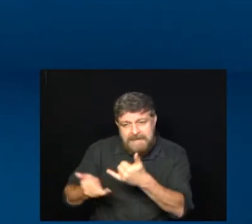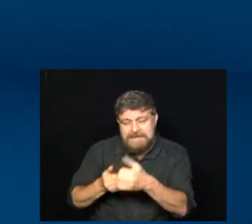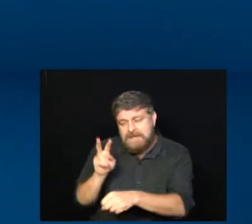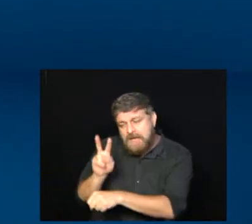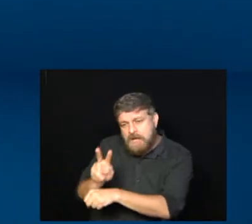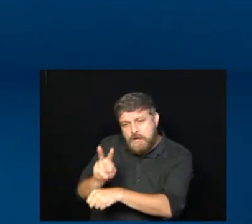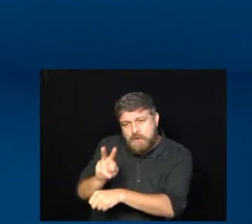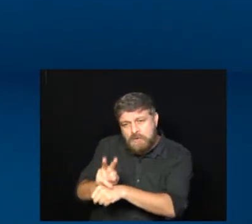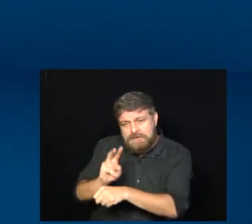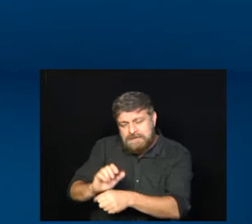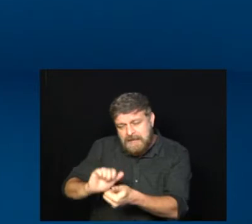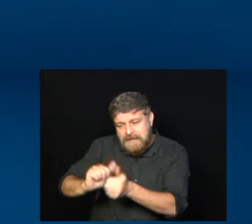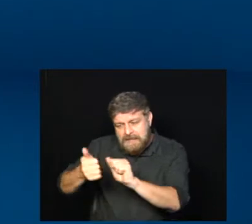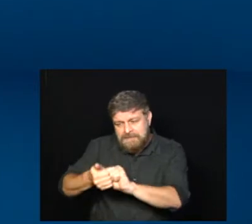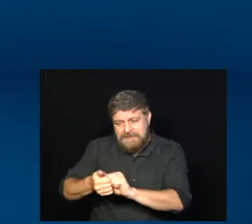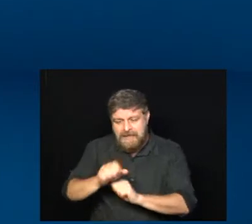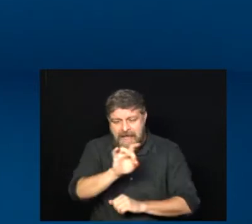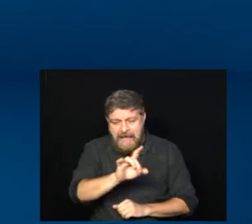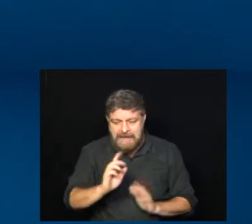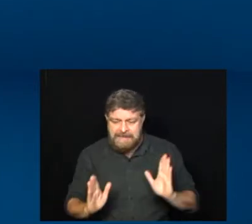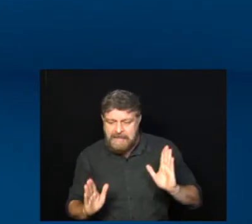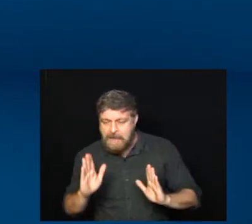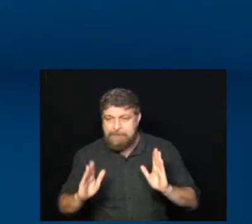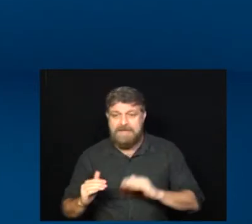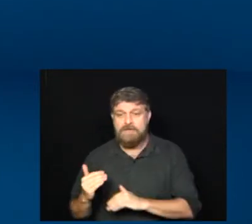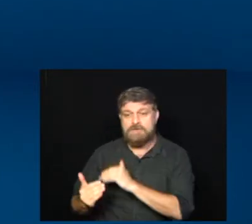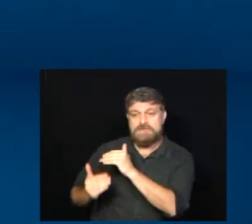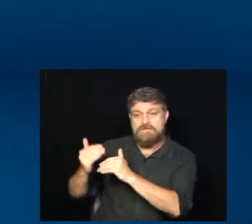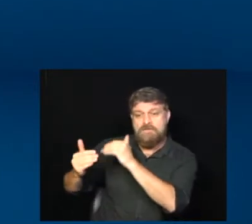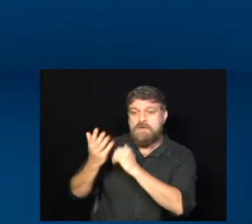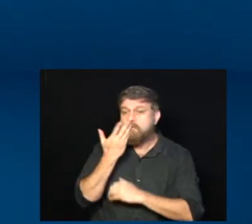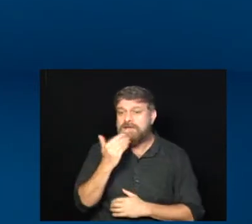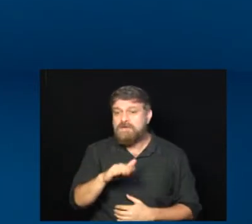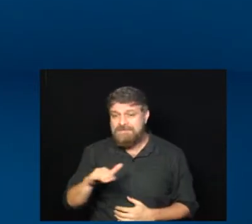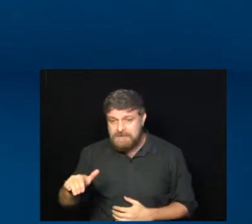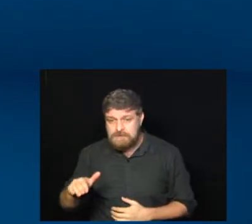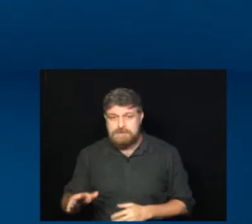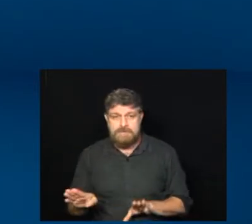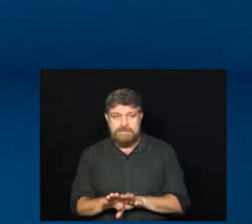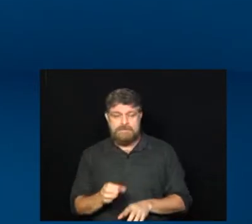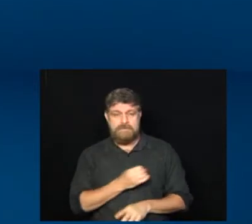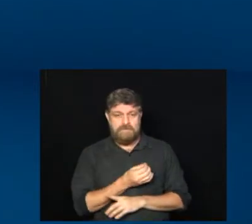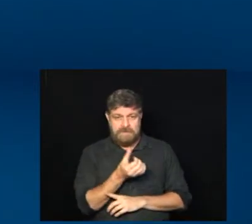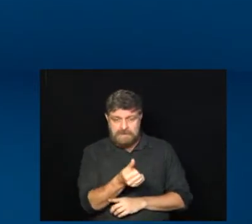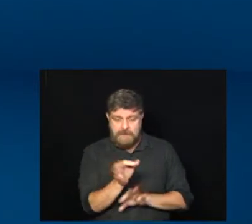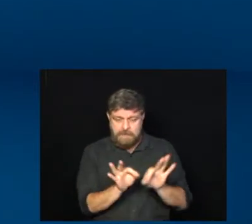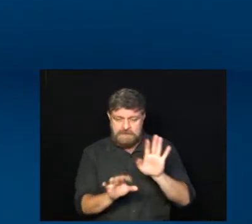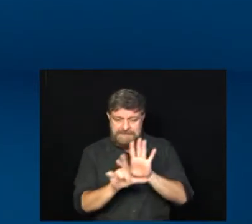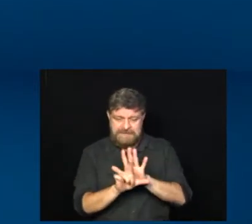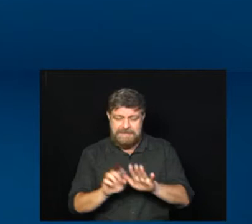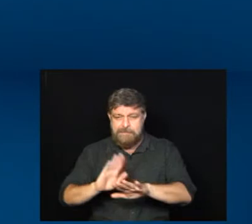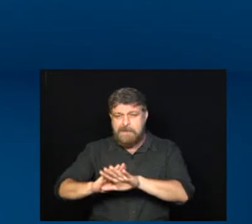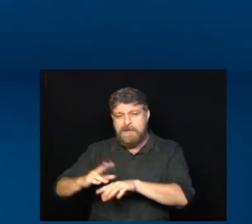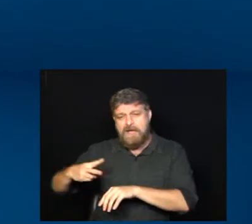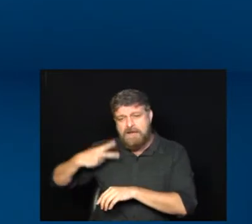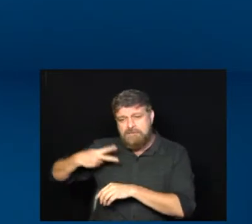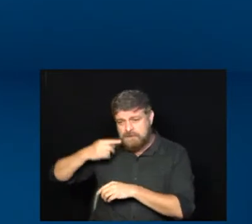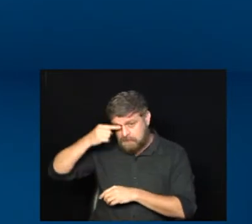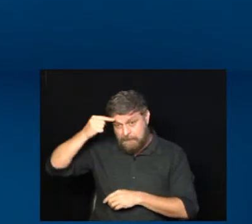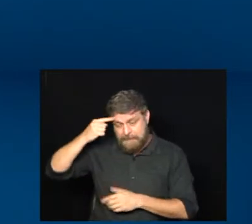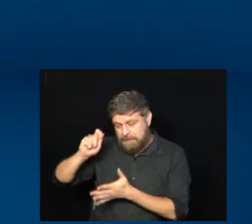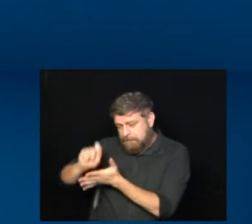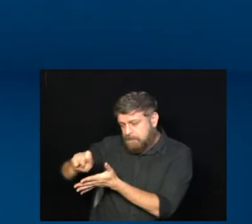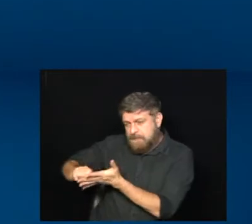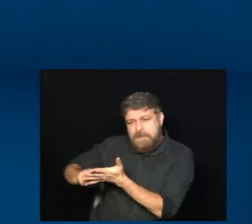cuidados adequados a cada período de desenvolvimento infantil. O item 6 é o projeto de lei também de autoria da vereadora Paola